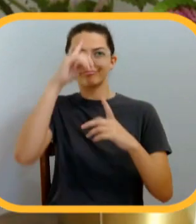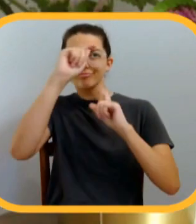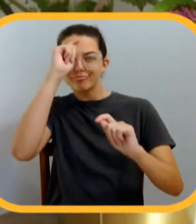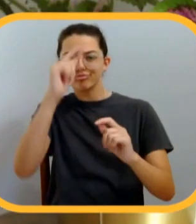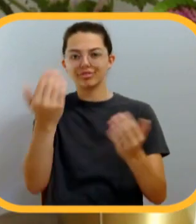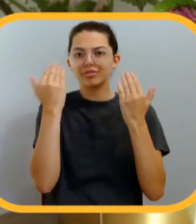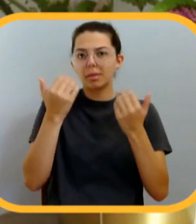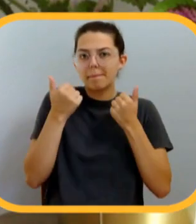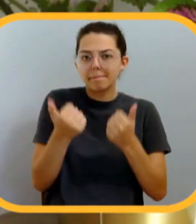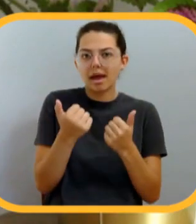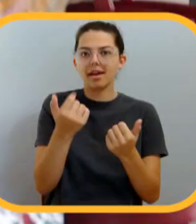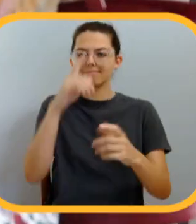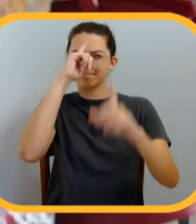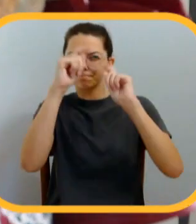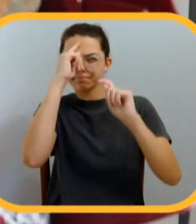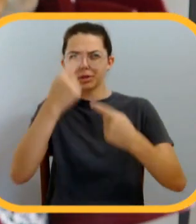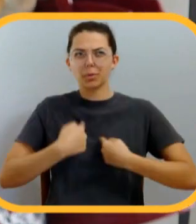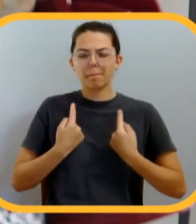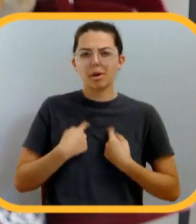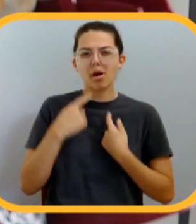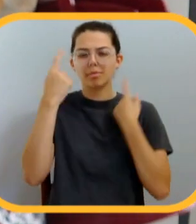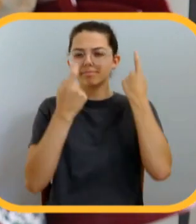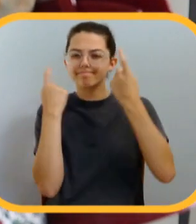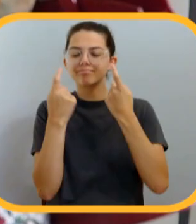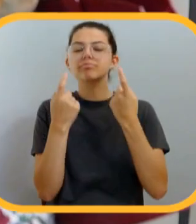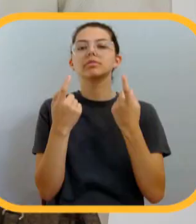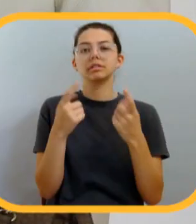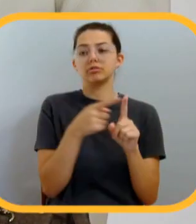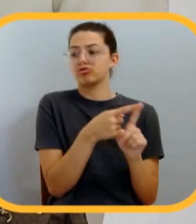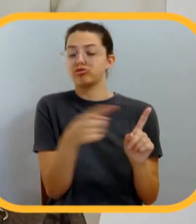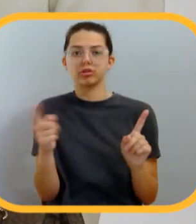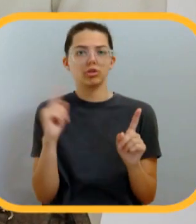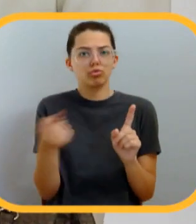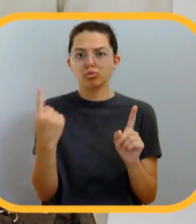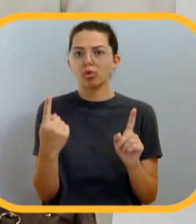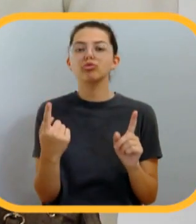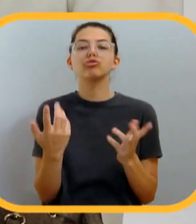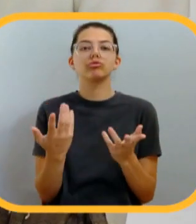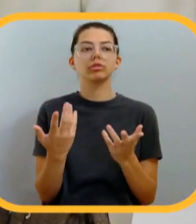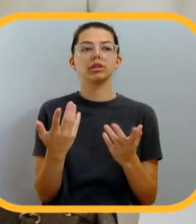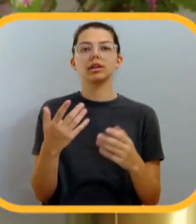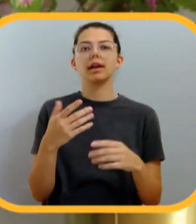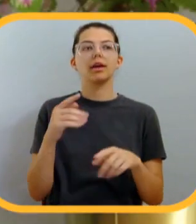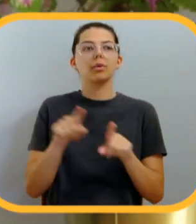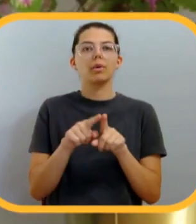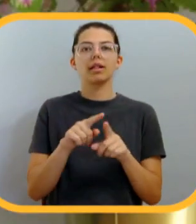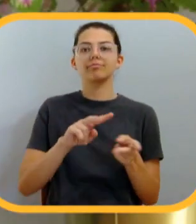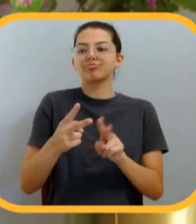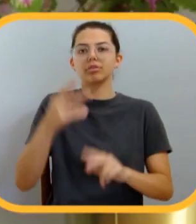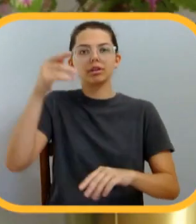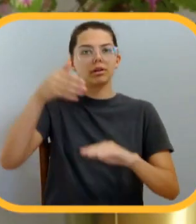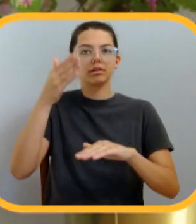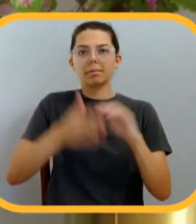mais bem informados e formados, na medida em que isso seja transmitido, seja transversal. Estamos a falar de algo que não se consegue de um momento para o outro, é